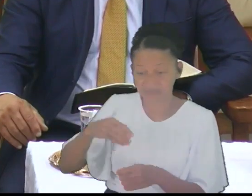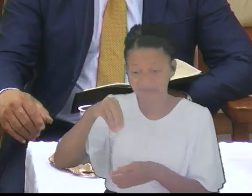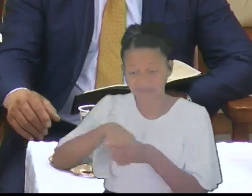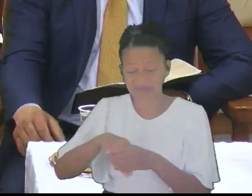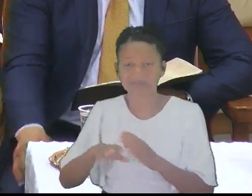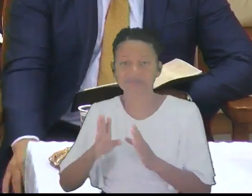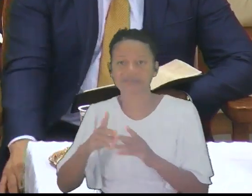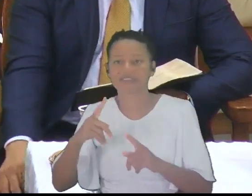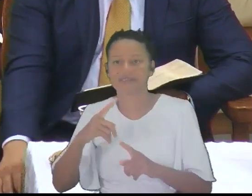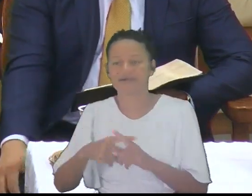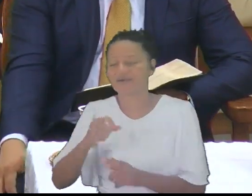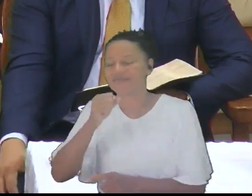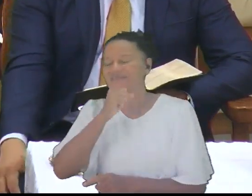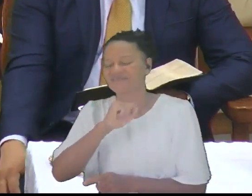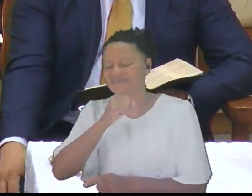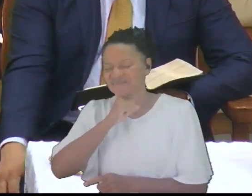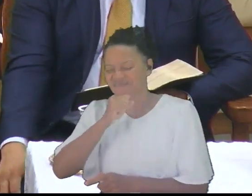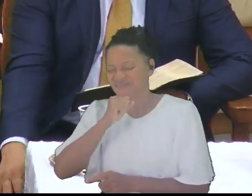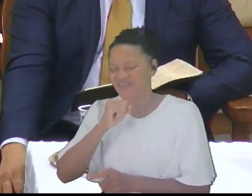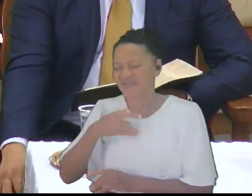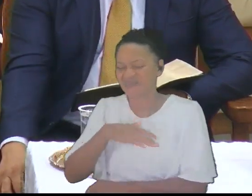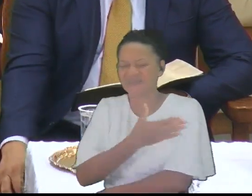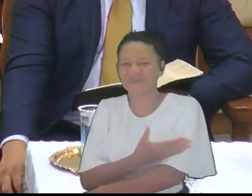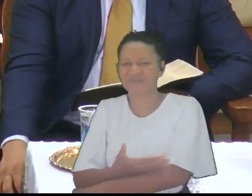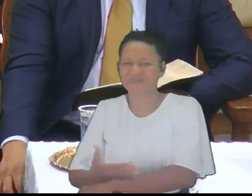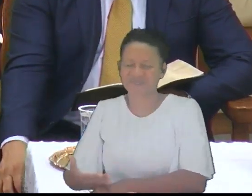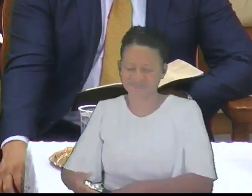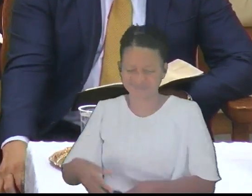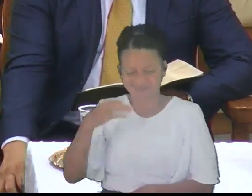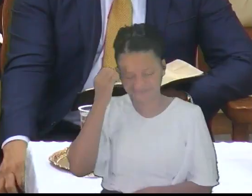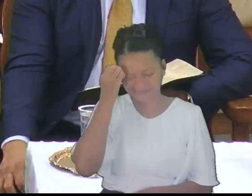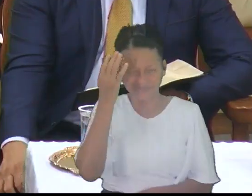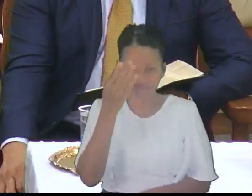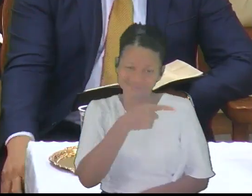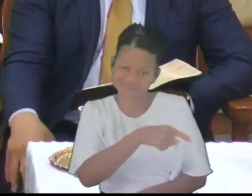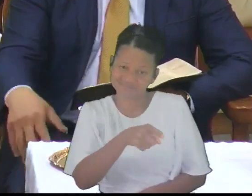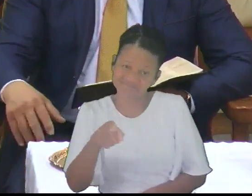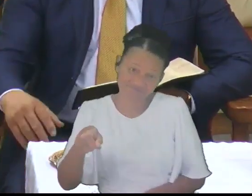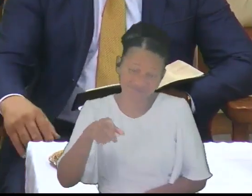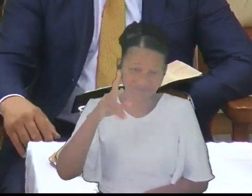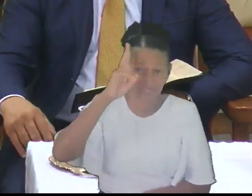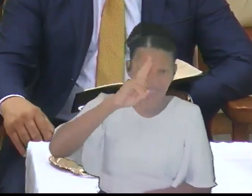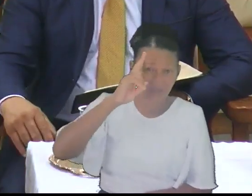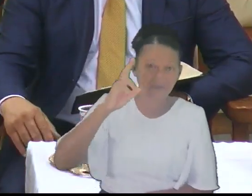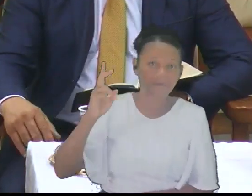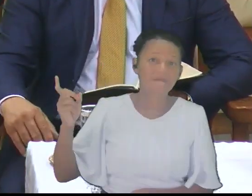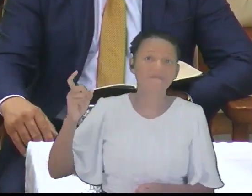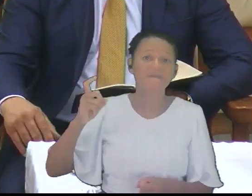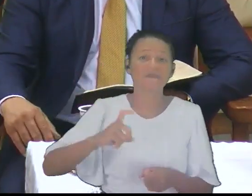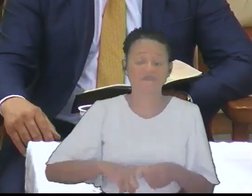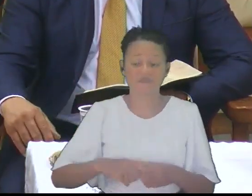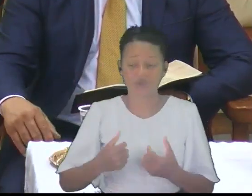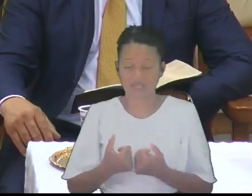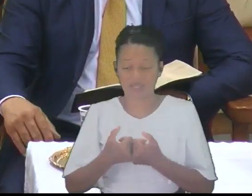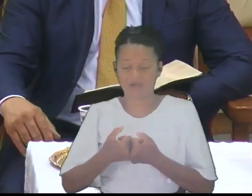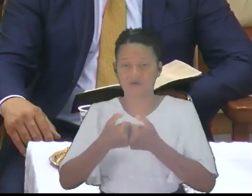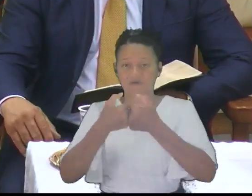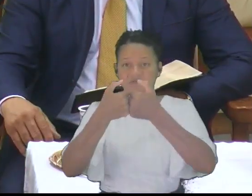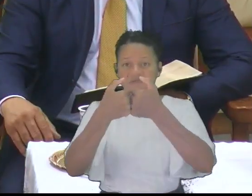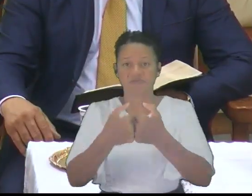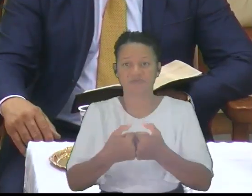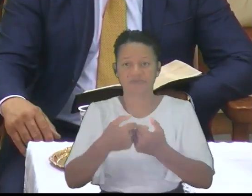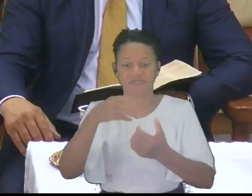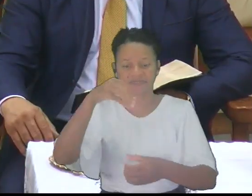o velho caminho. Aleluia! Não sei se os irmãos estão lembrados, mas voltou a Arca da Aliança,